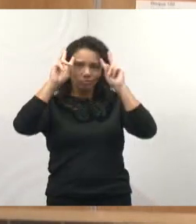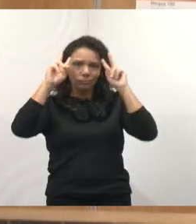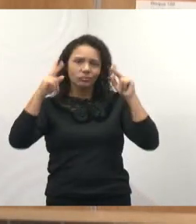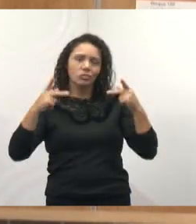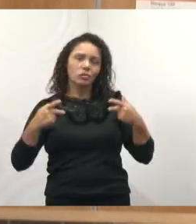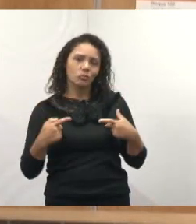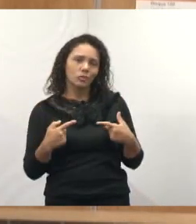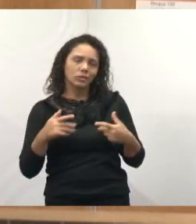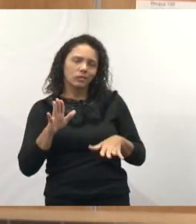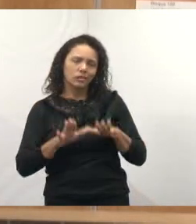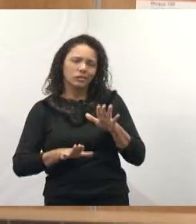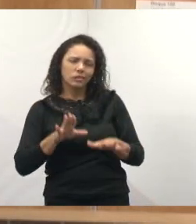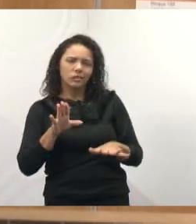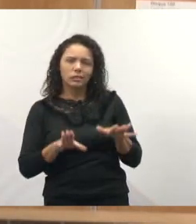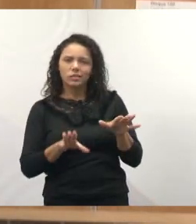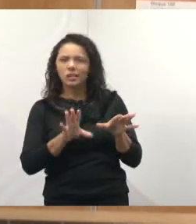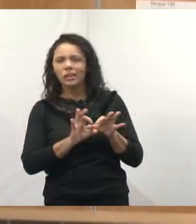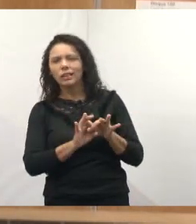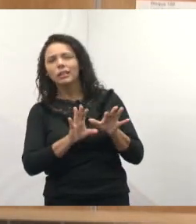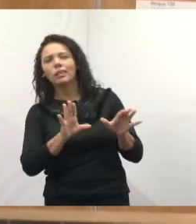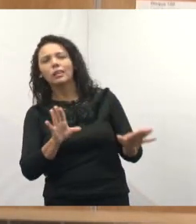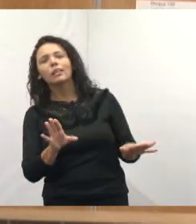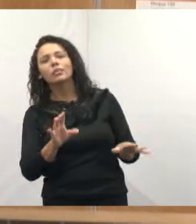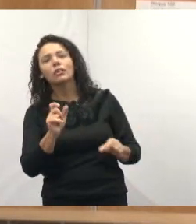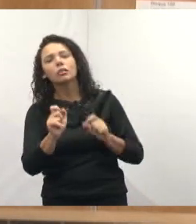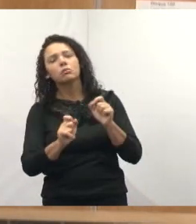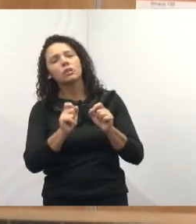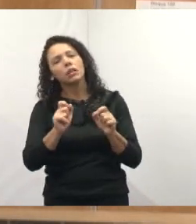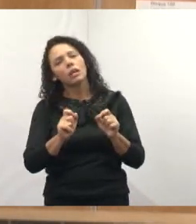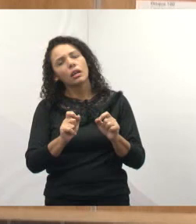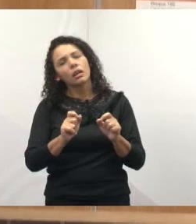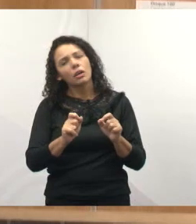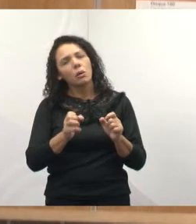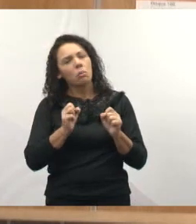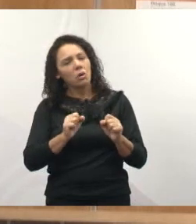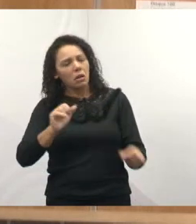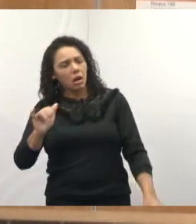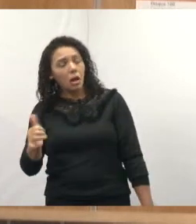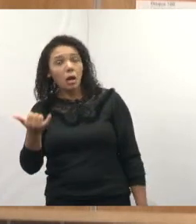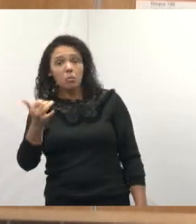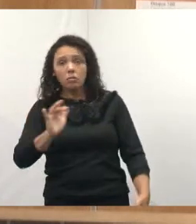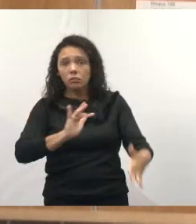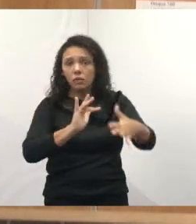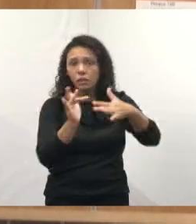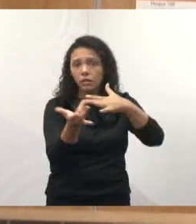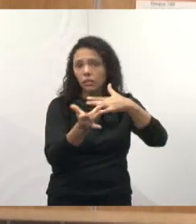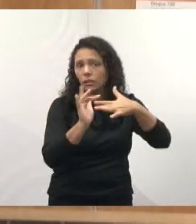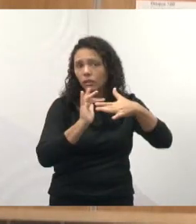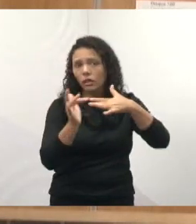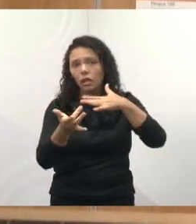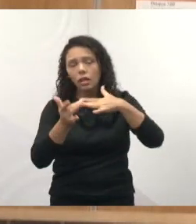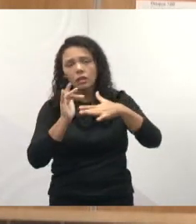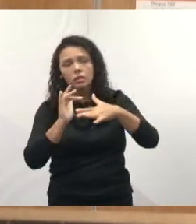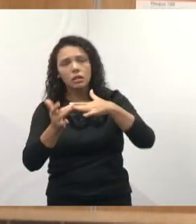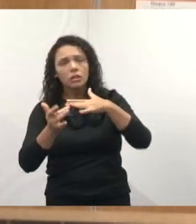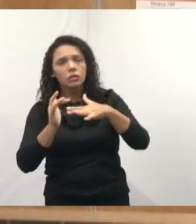deixamos de poder aproveitar um pouco mais as redes sociais, que está aí para divulgar o bem